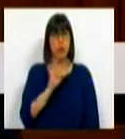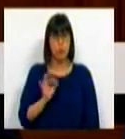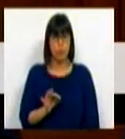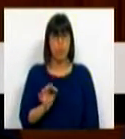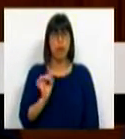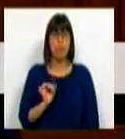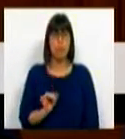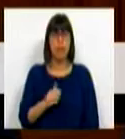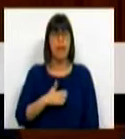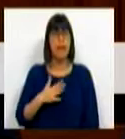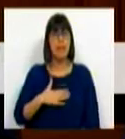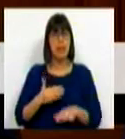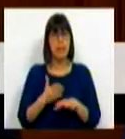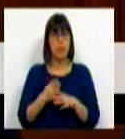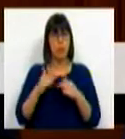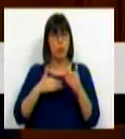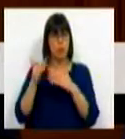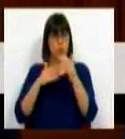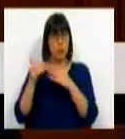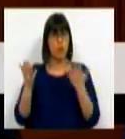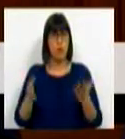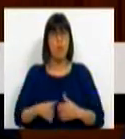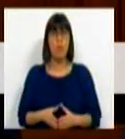13% era empresas do setor de construção.